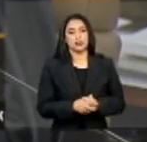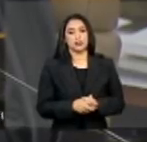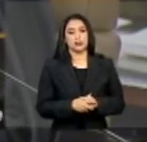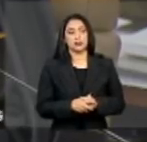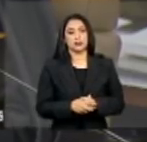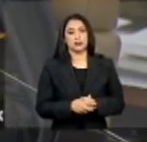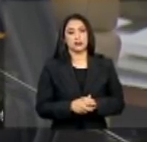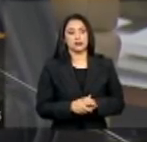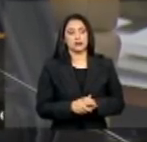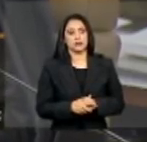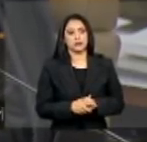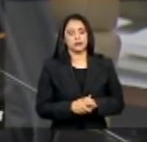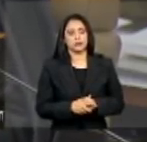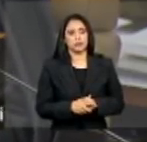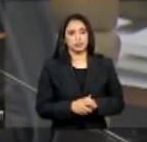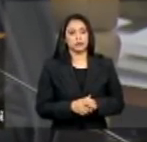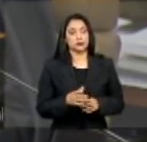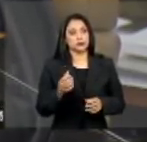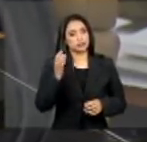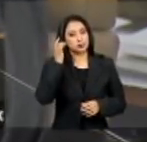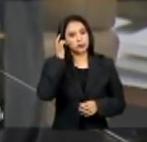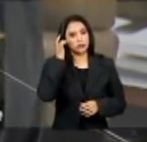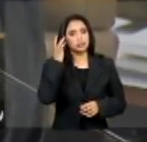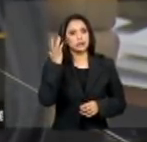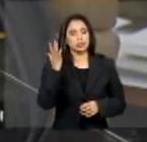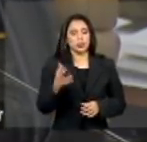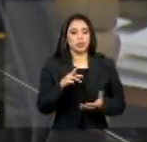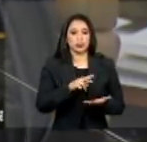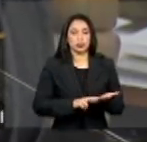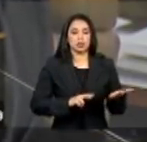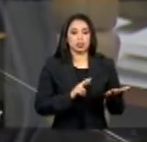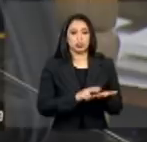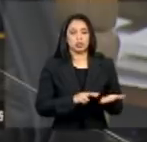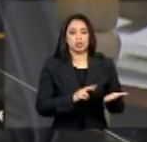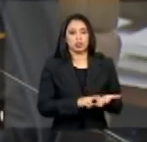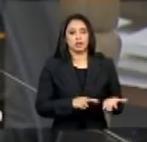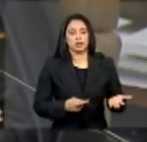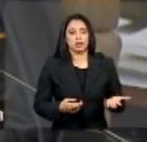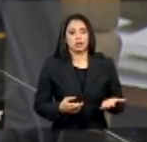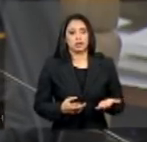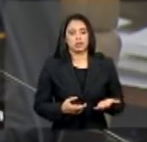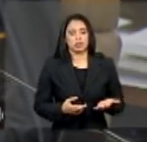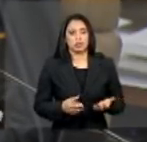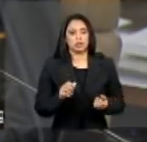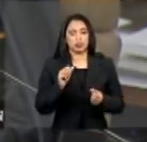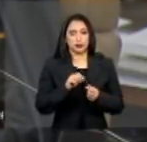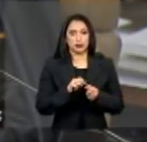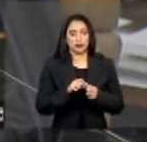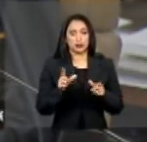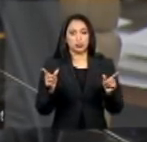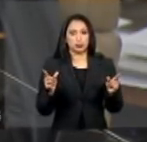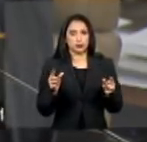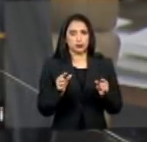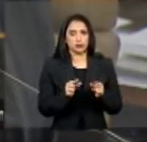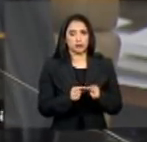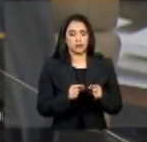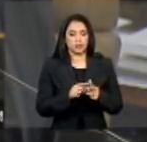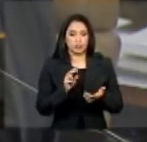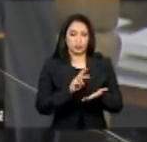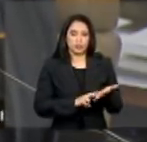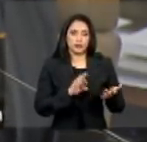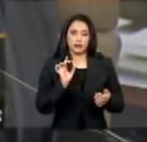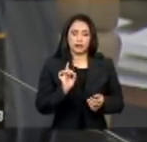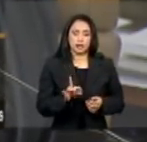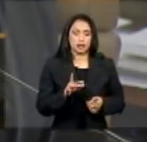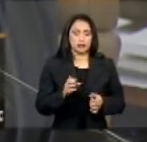paciente o que facilita do ponto de vista do relatório é que farei uma síntese do relato apenas para contextualizar